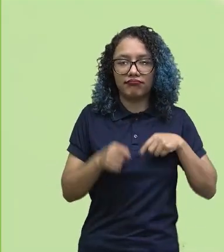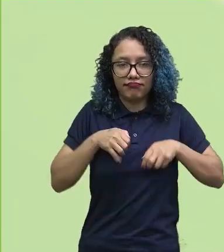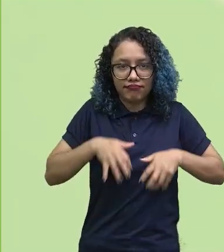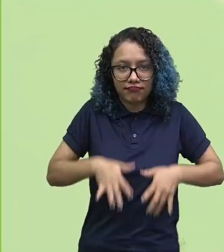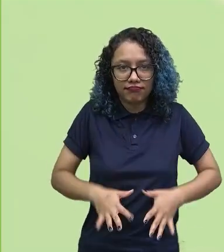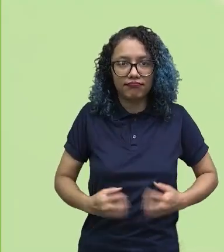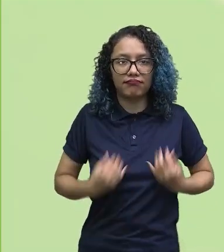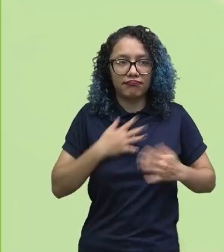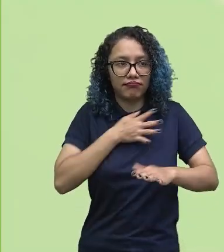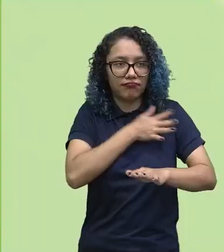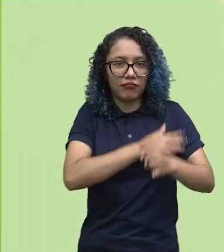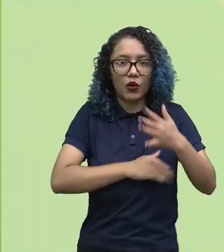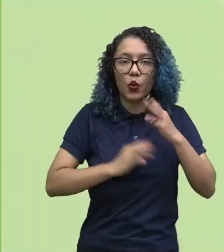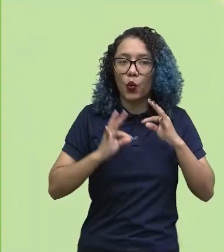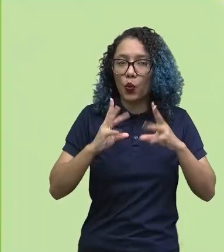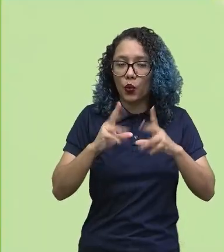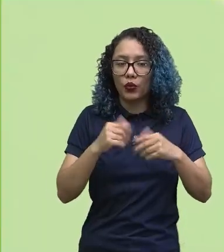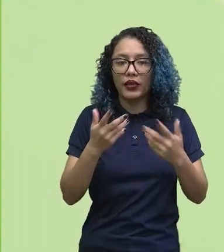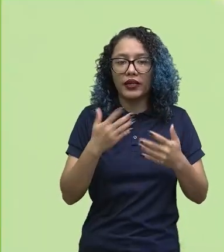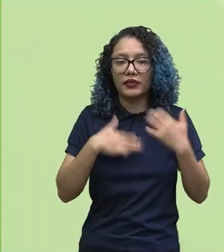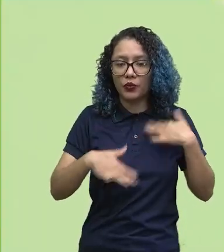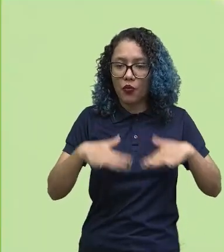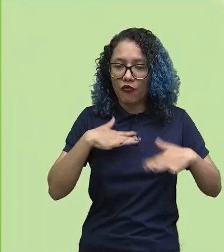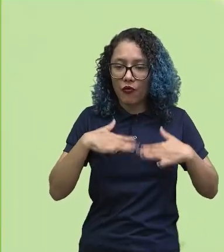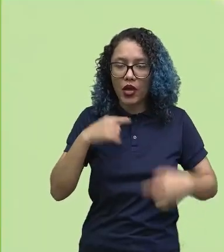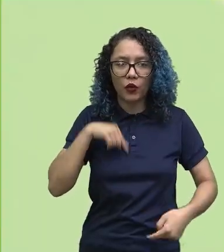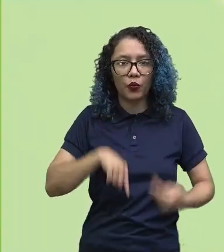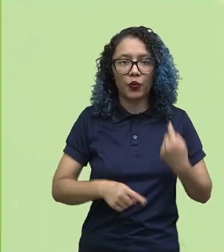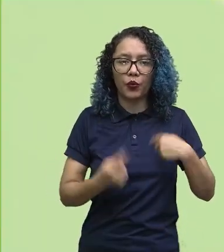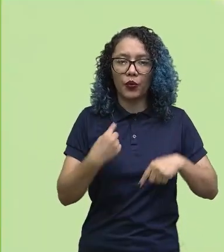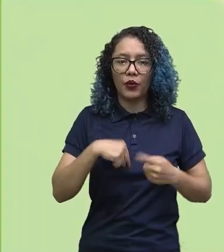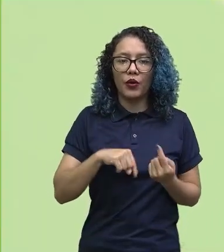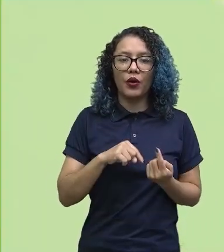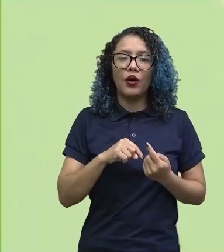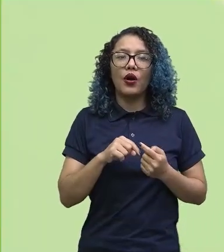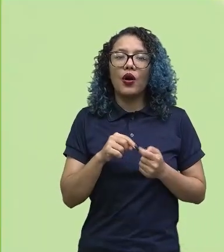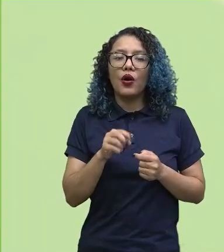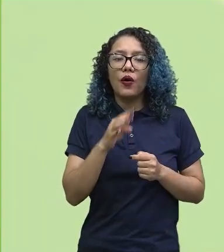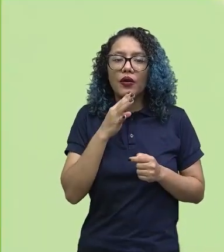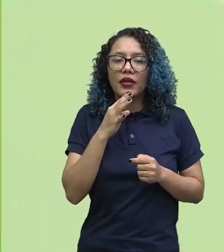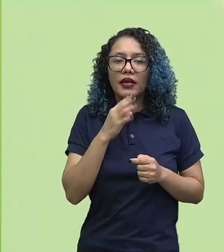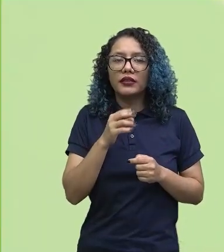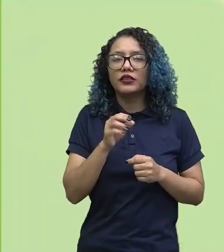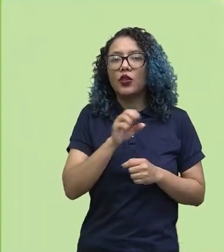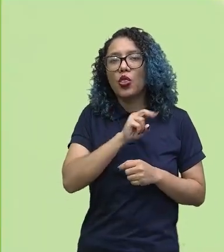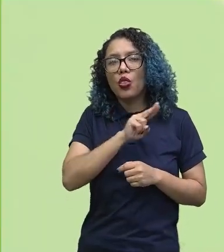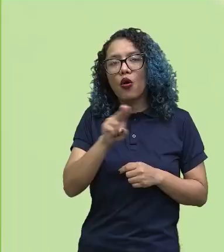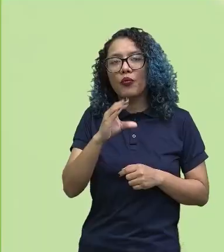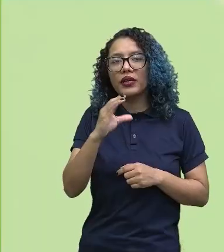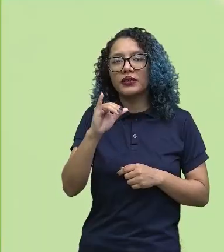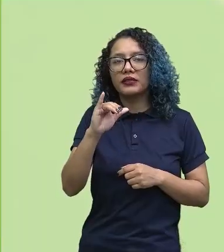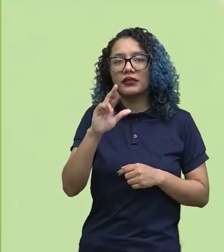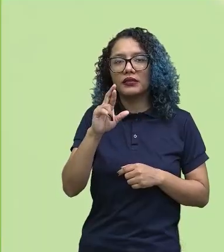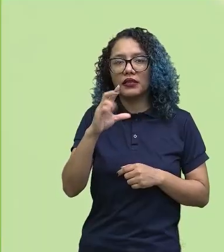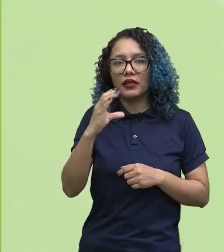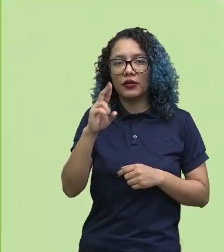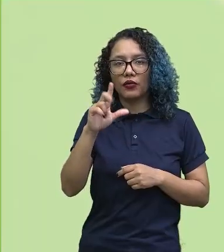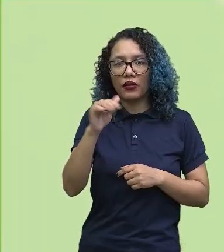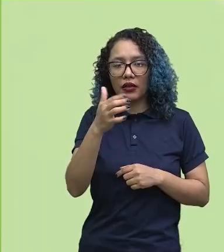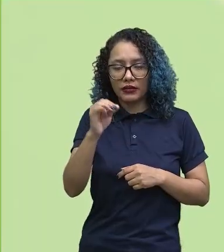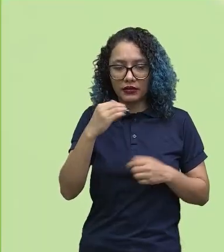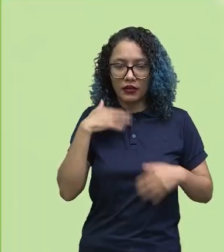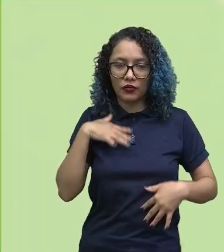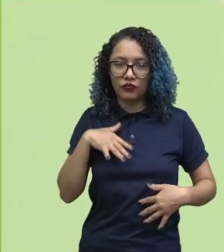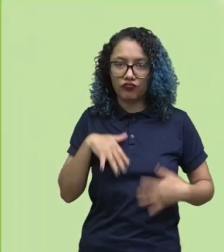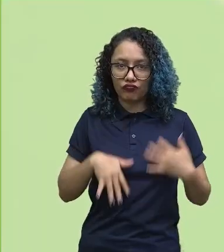E esse movimento que ele vai fazer aí por todo o nosso corpo é o que a gente conhece como a nossa circulação, né? Desde o momento que ele leva esse